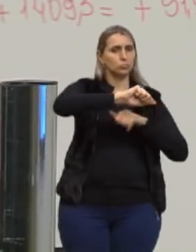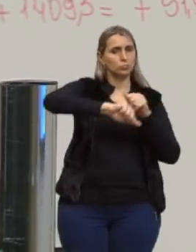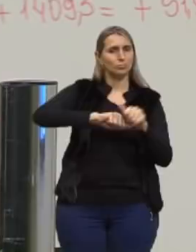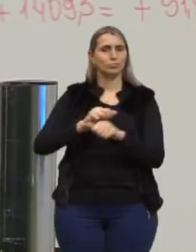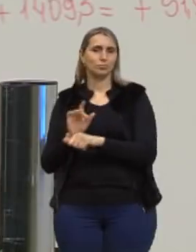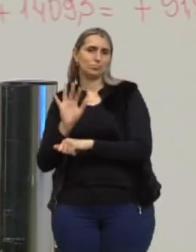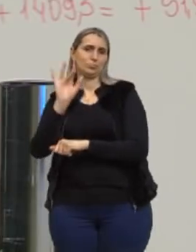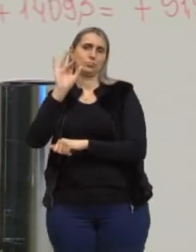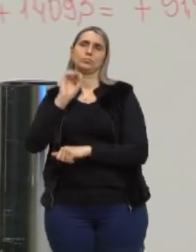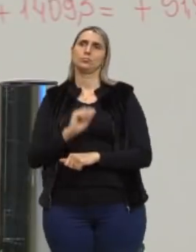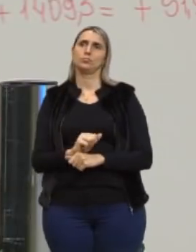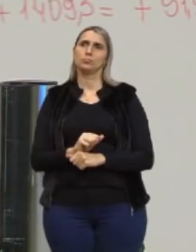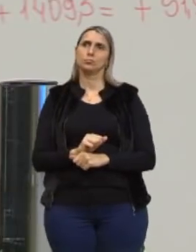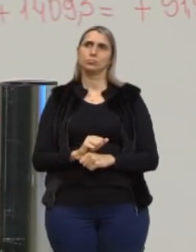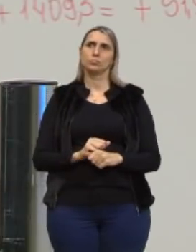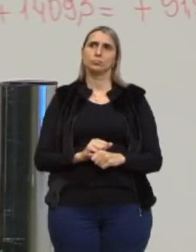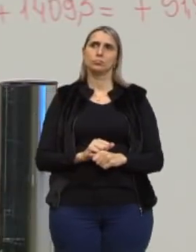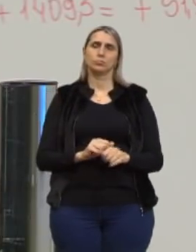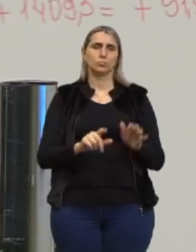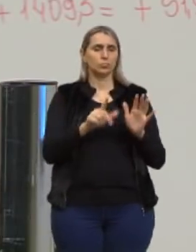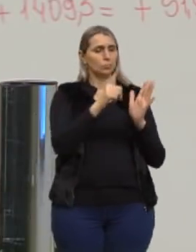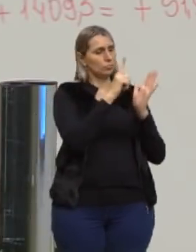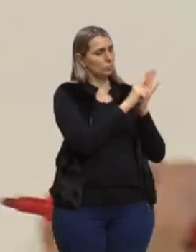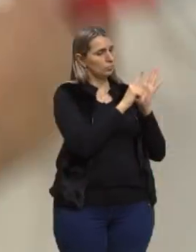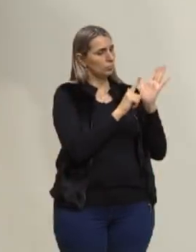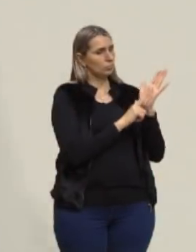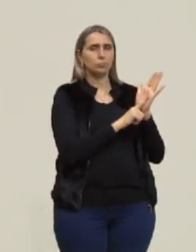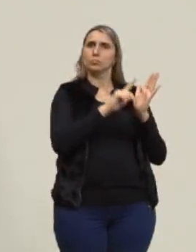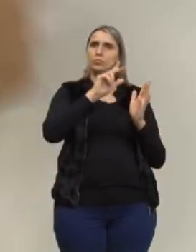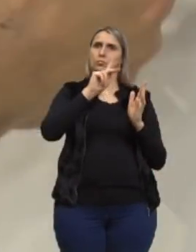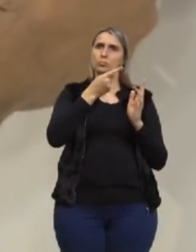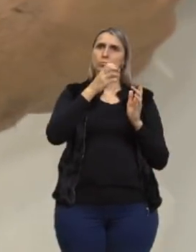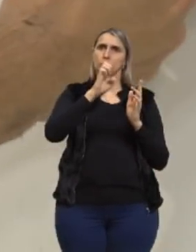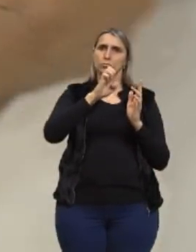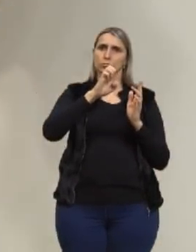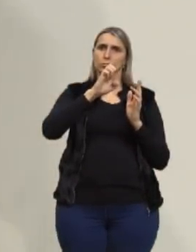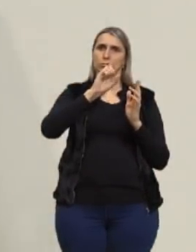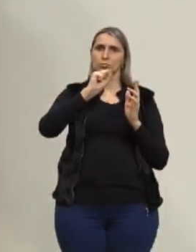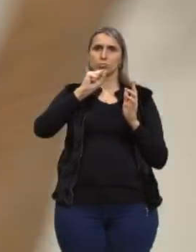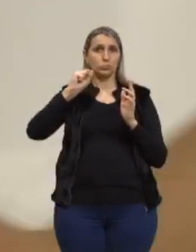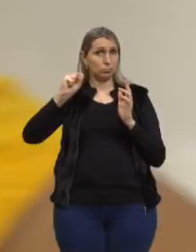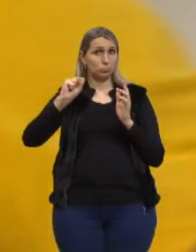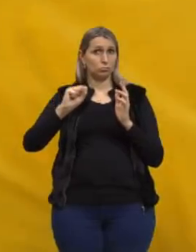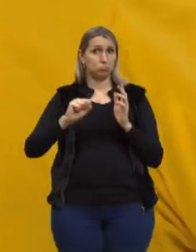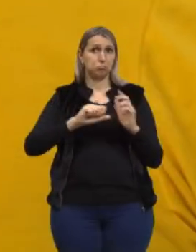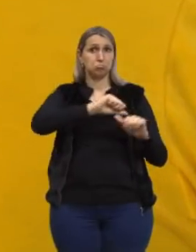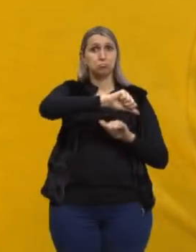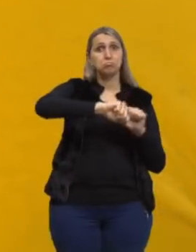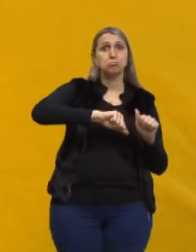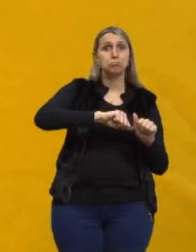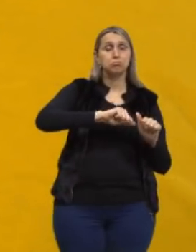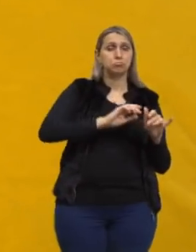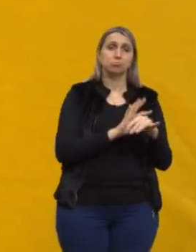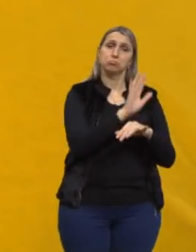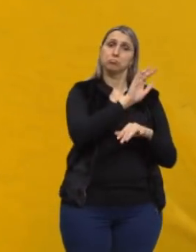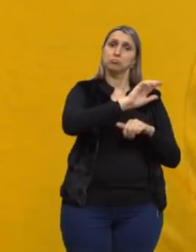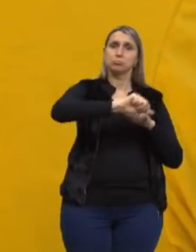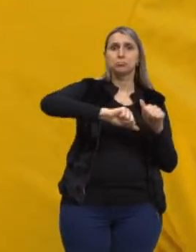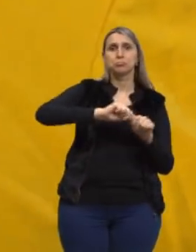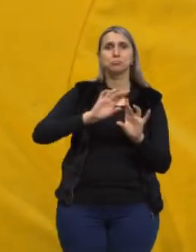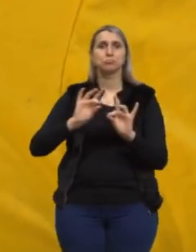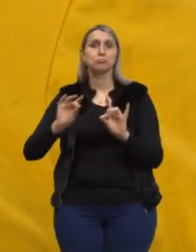o gasoso olha a lei de resto como a passagem do gasoso para o líquido eu